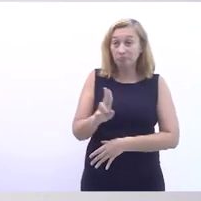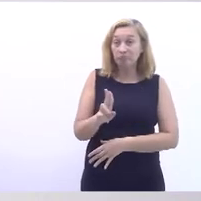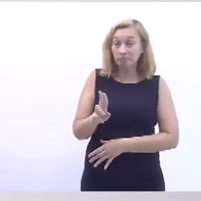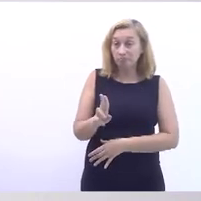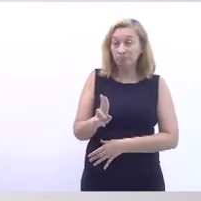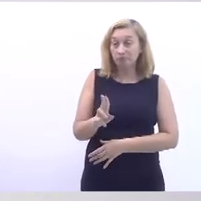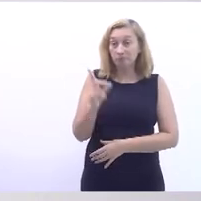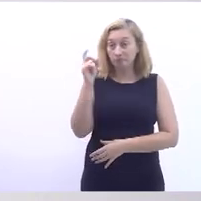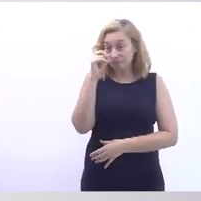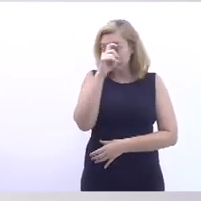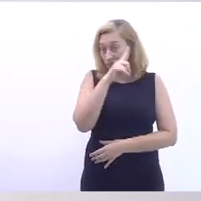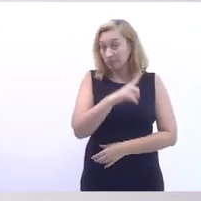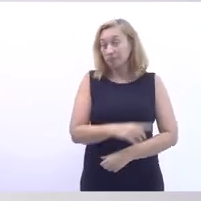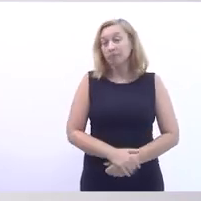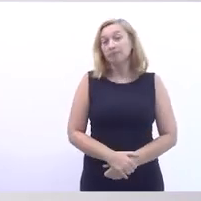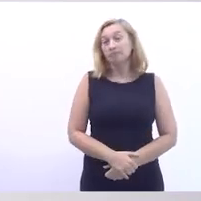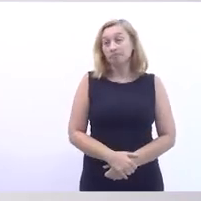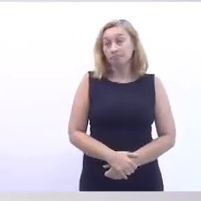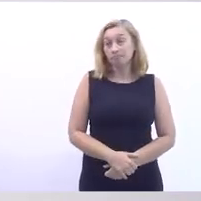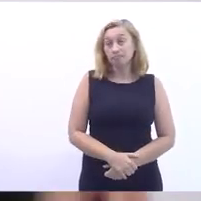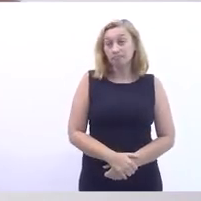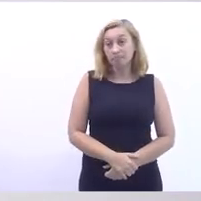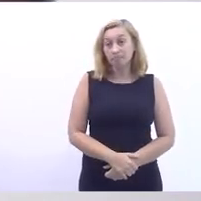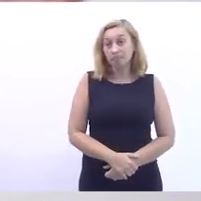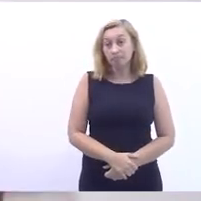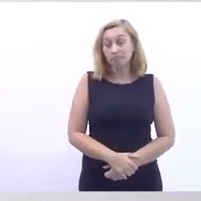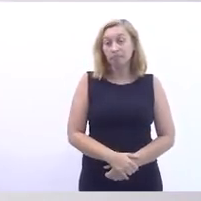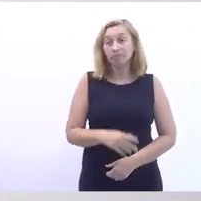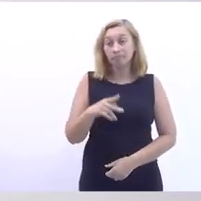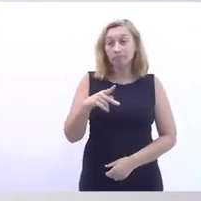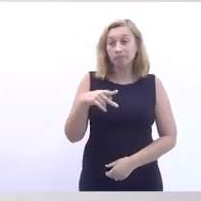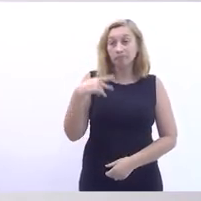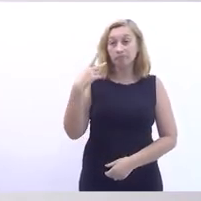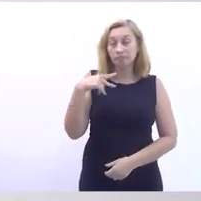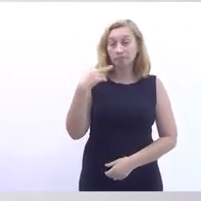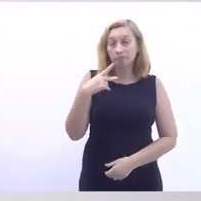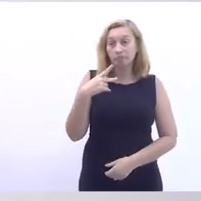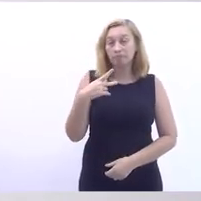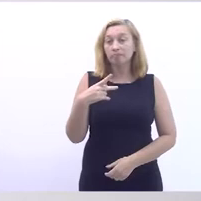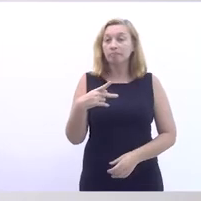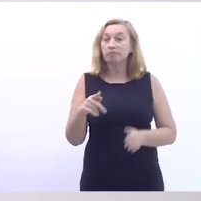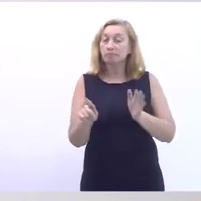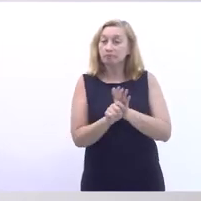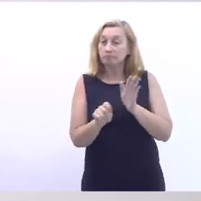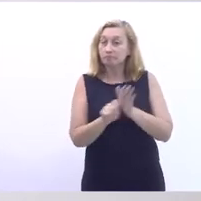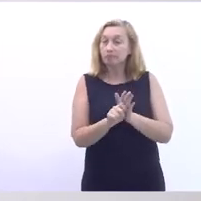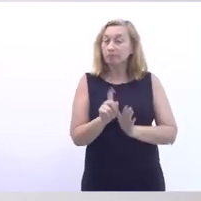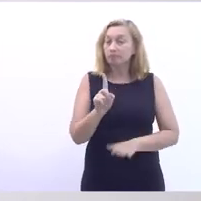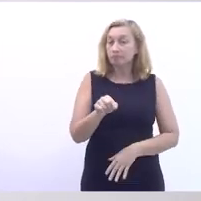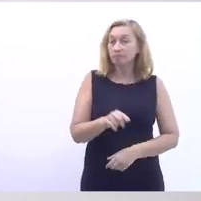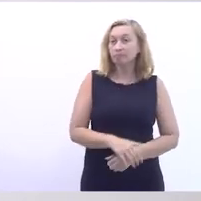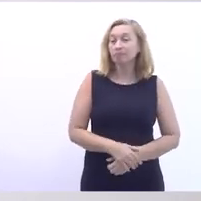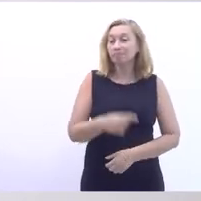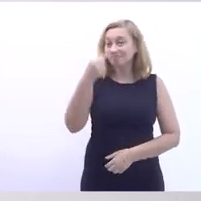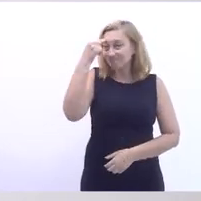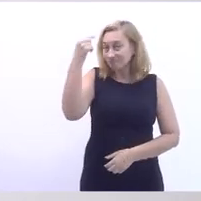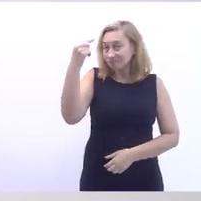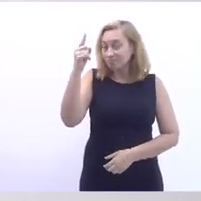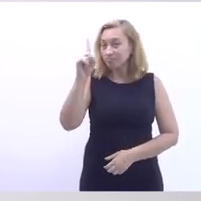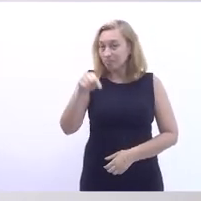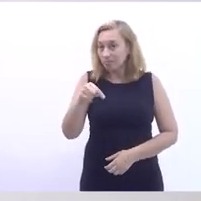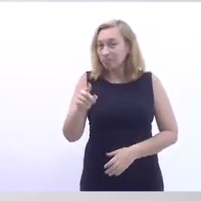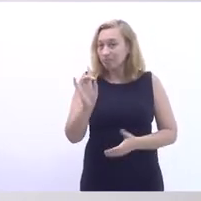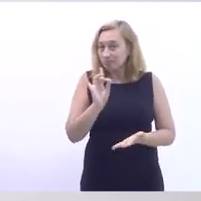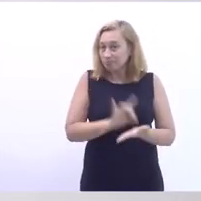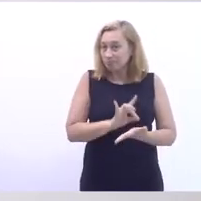foi uma luta muito difícil então ficou políticas sobre drogas né porque a ideia era